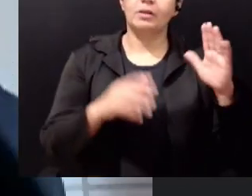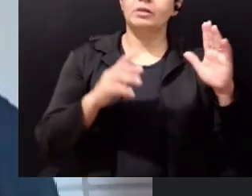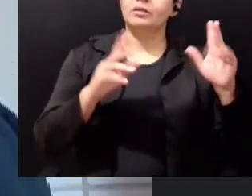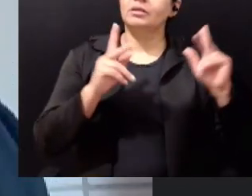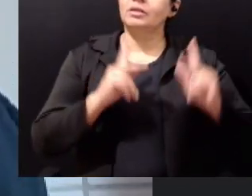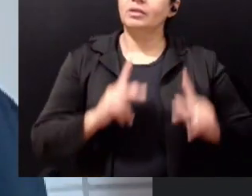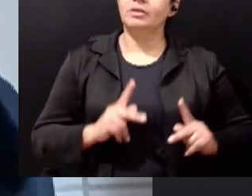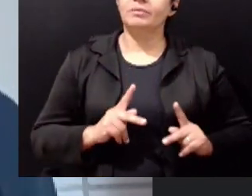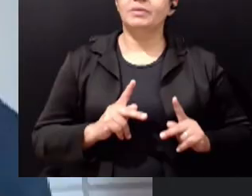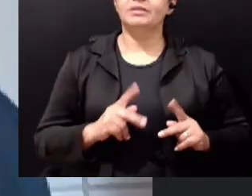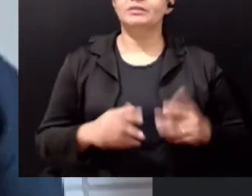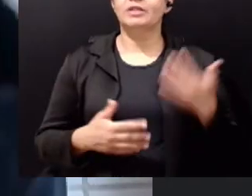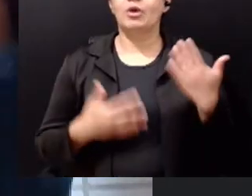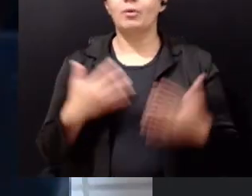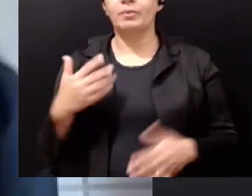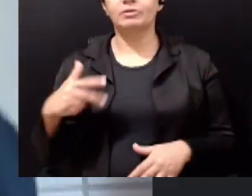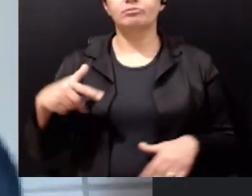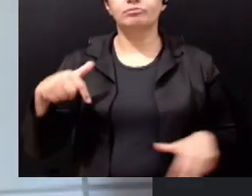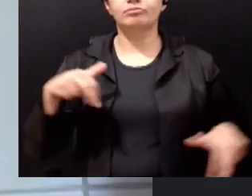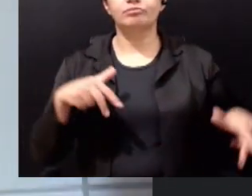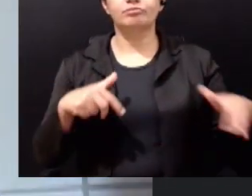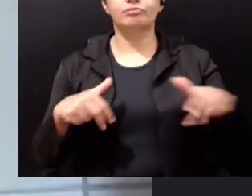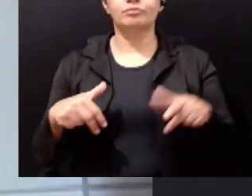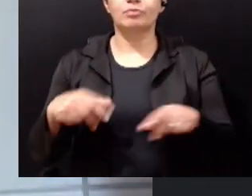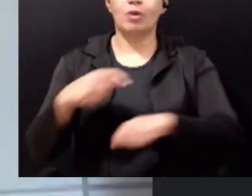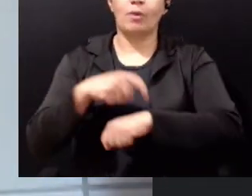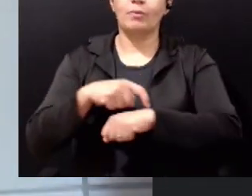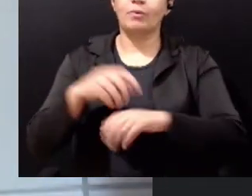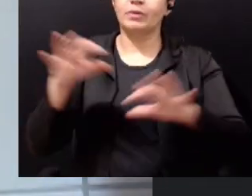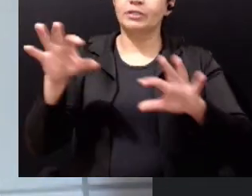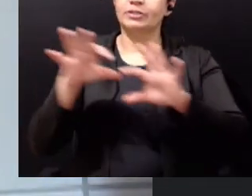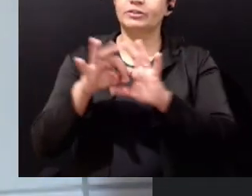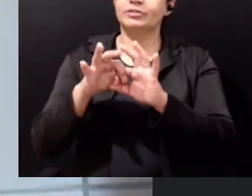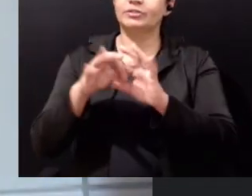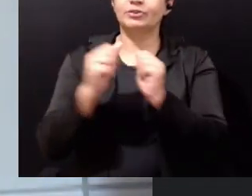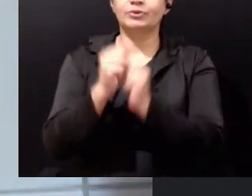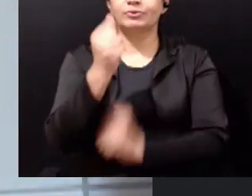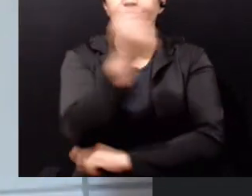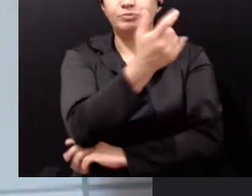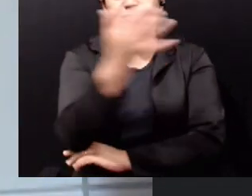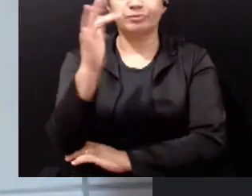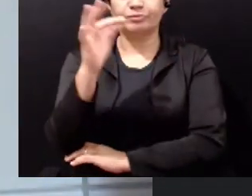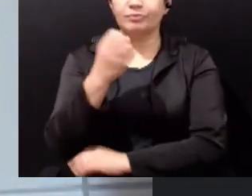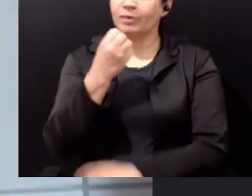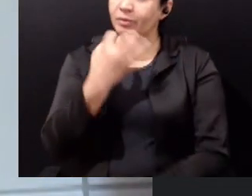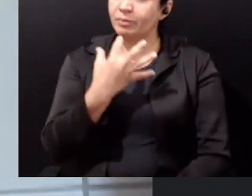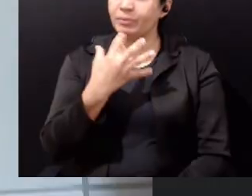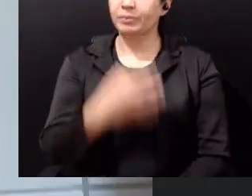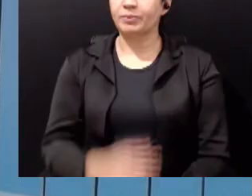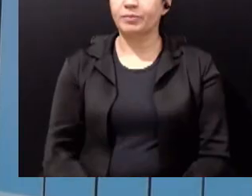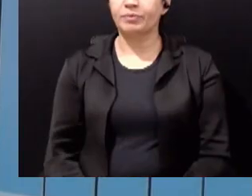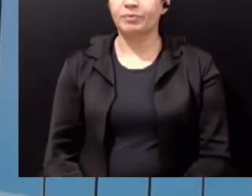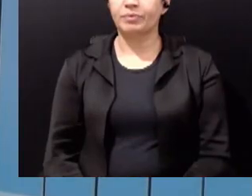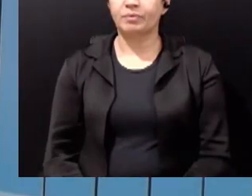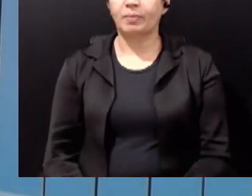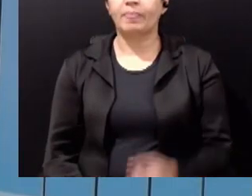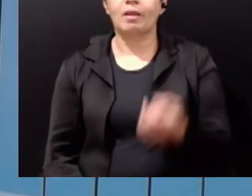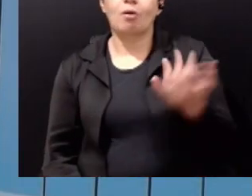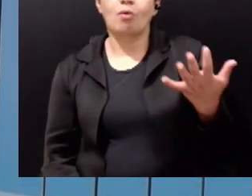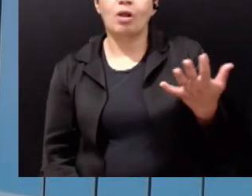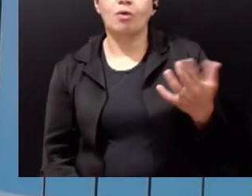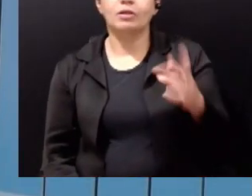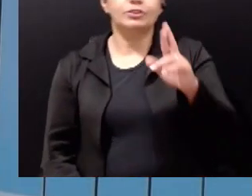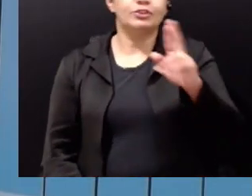passeio, para uma caminhada também, um momento de conexão com a natureza também, isso é muito importante, assim. E, doutora, qual que é a diferença